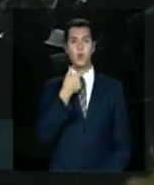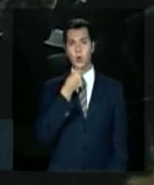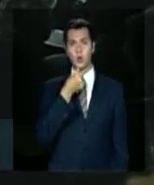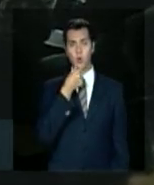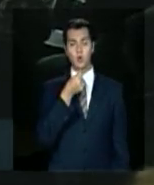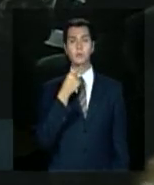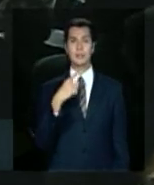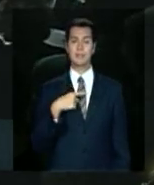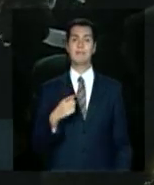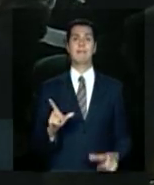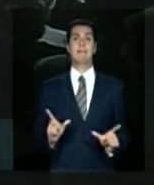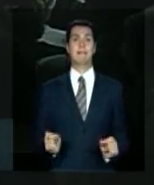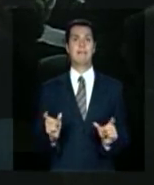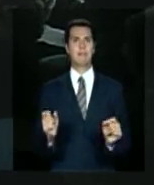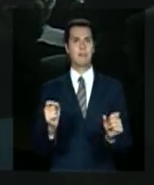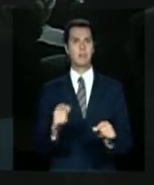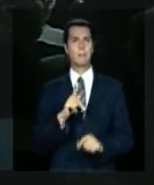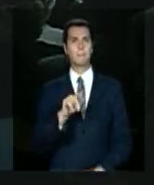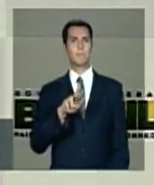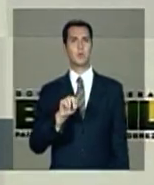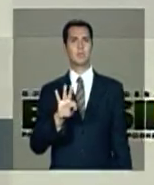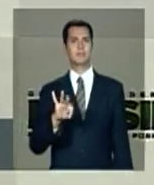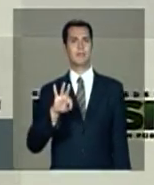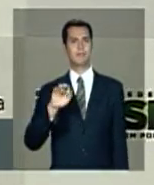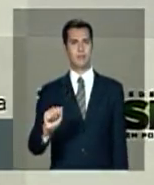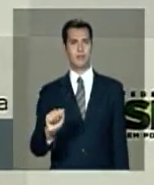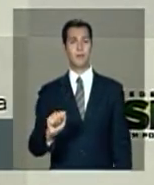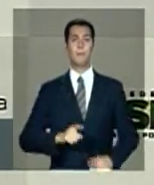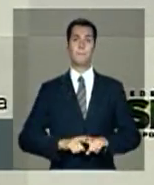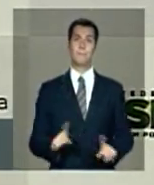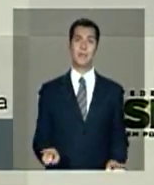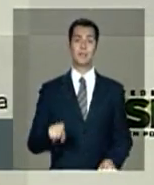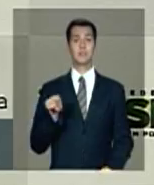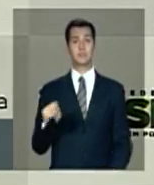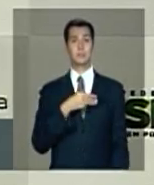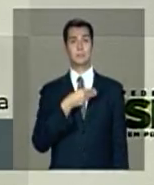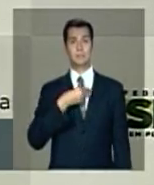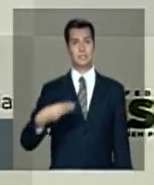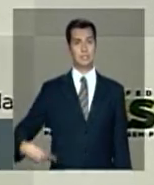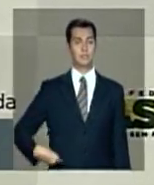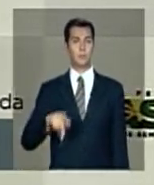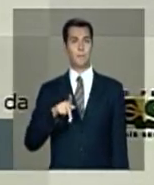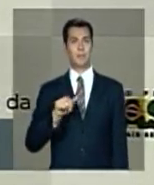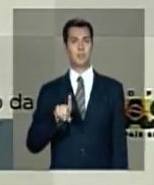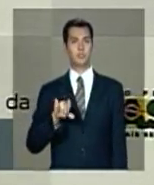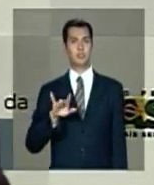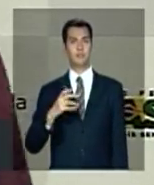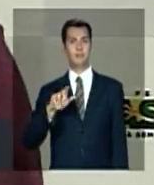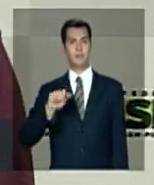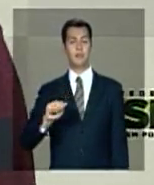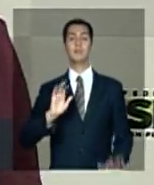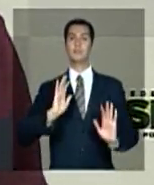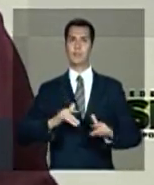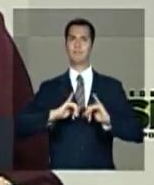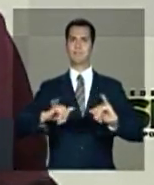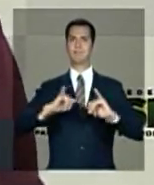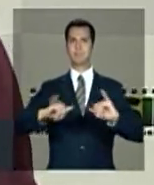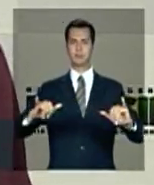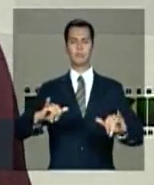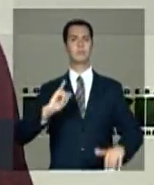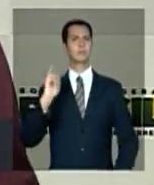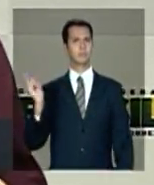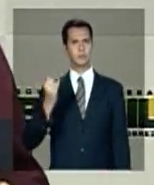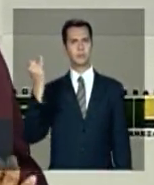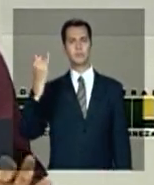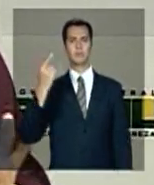mas o tenho certeza que o ministro Padilha já fez algumas campanhas nesse sentido bom e o que é